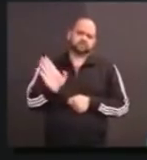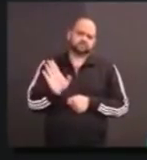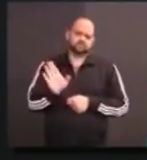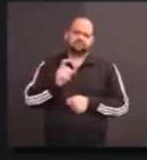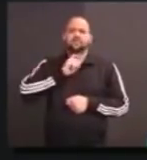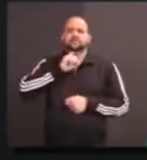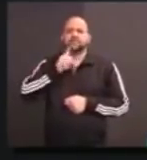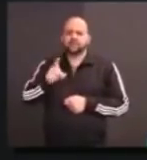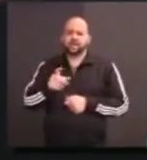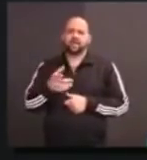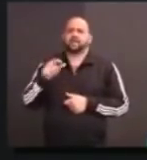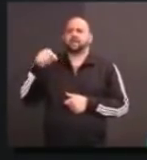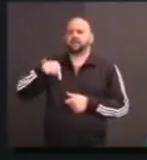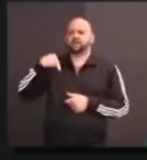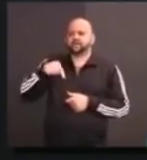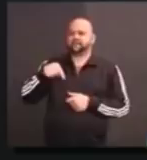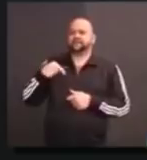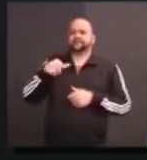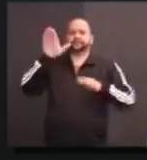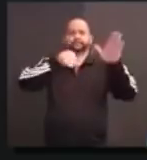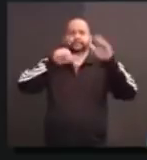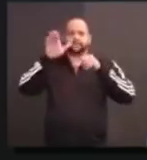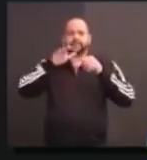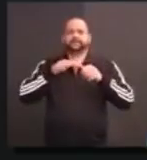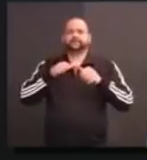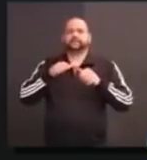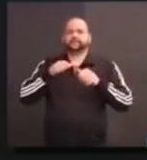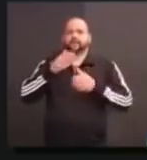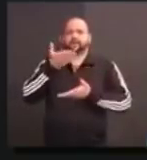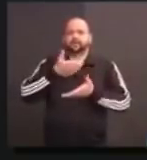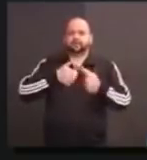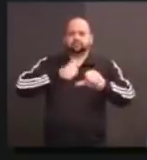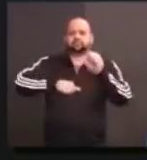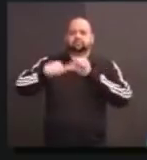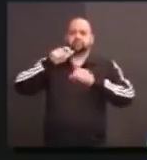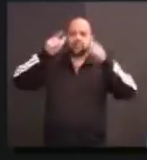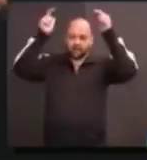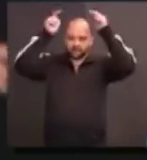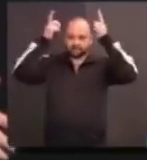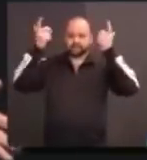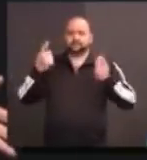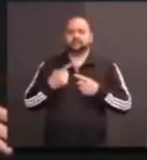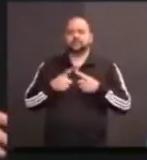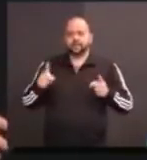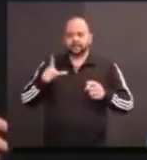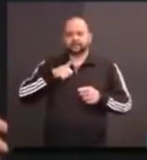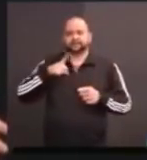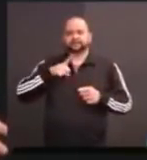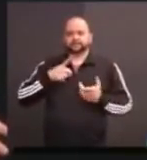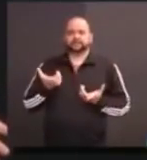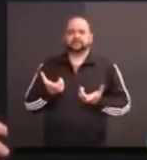Ninguém está sendo chamado a ser santo. Mas pelo menos o mínimo de coerência,